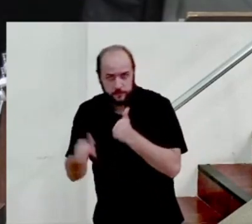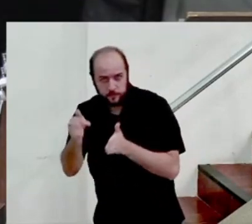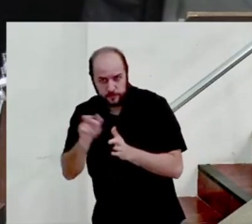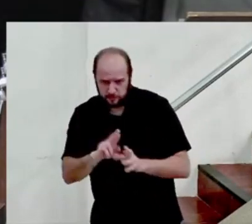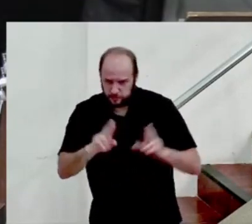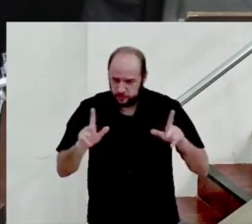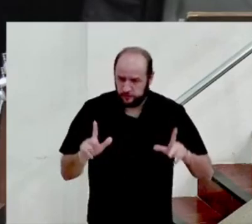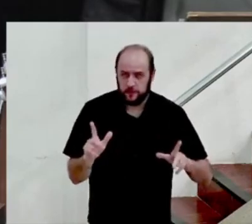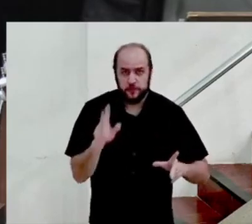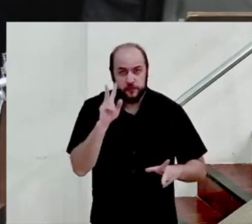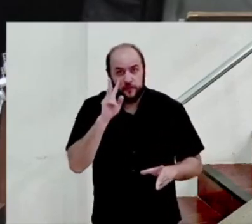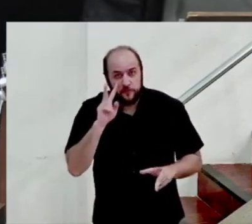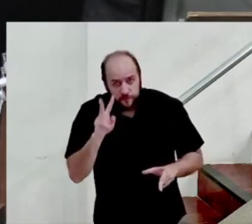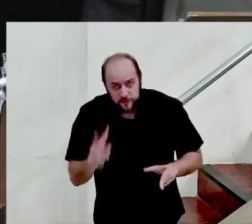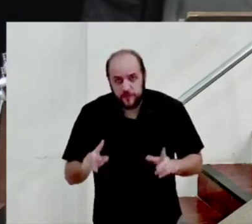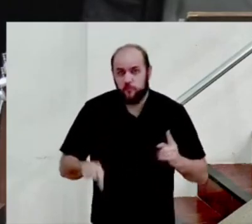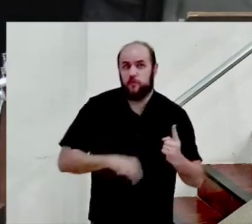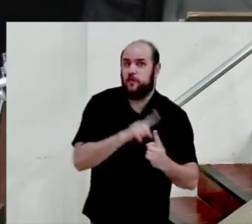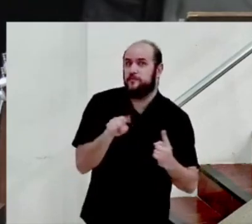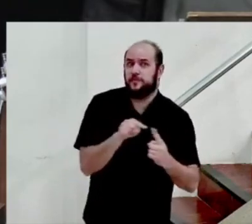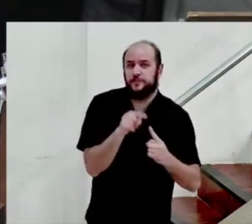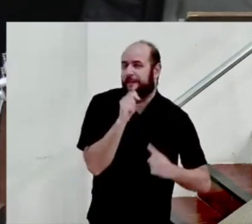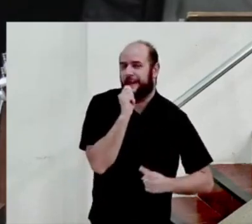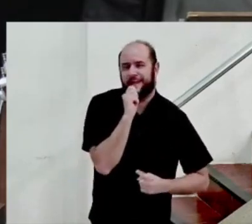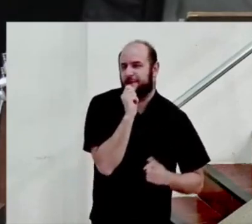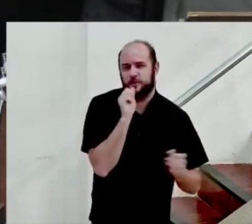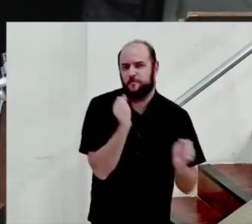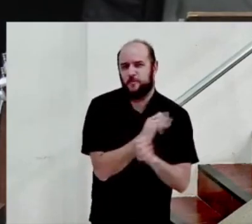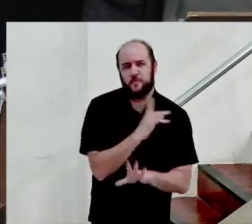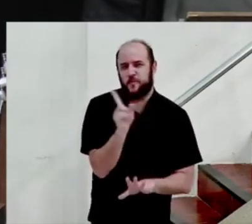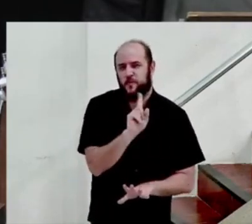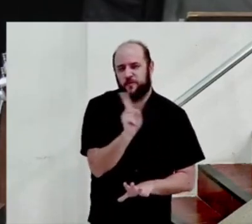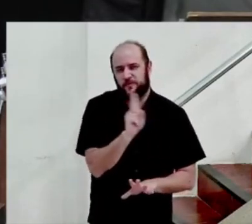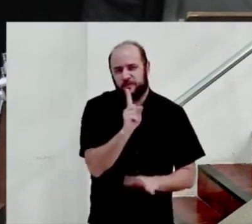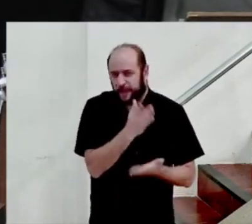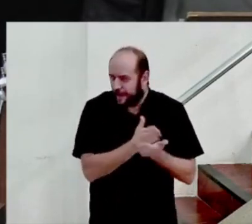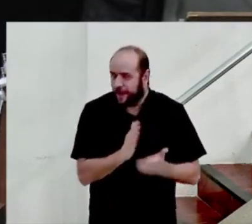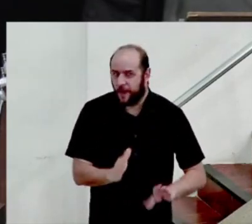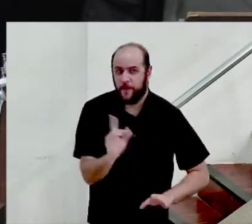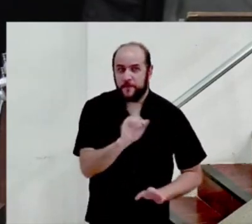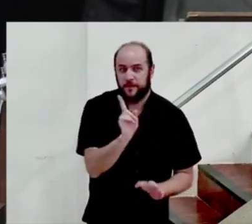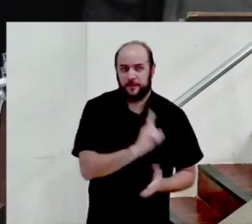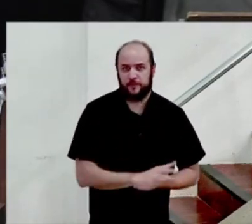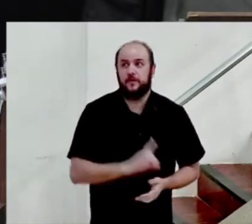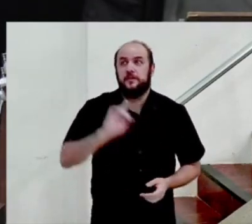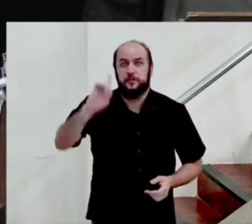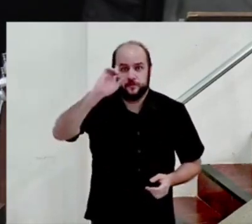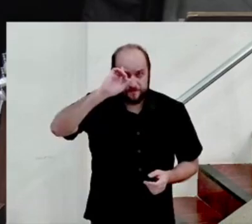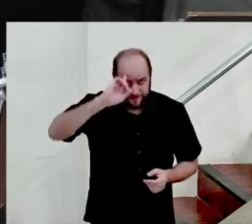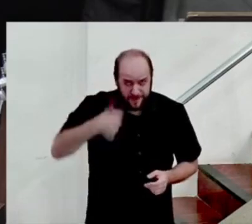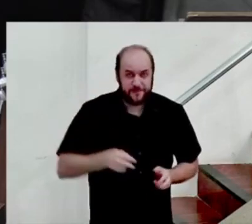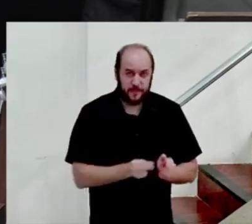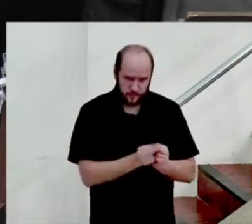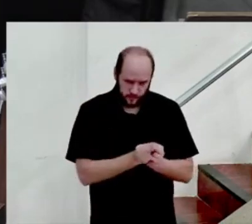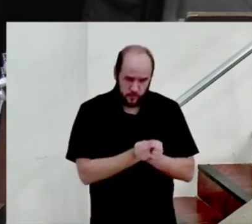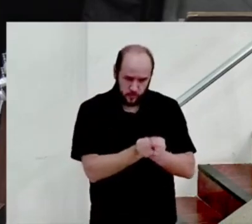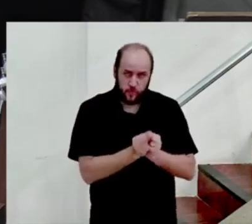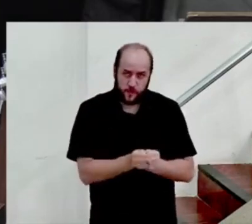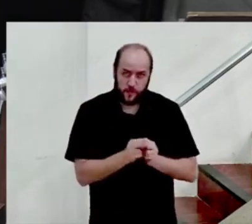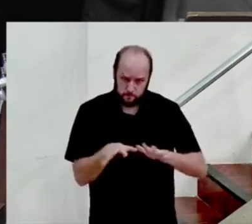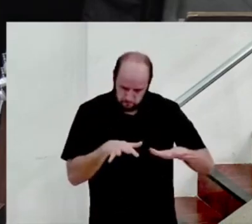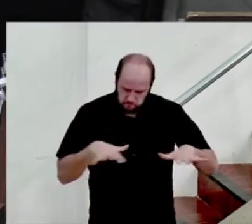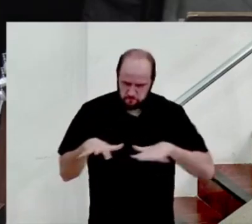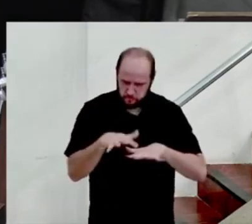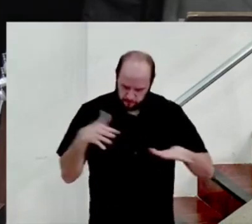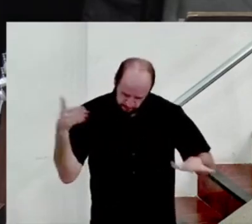a arca em seu propósito ainda não estava concluída. Apesar do Senhor ordenar para Noé se movimentar